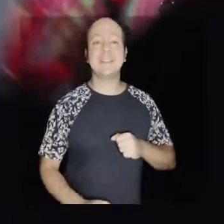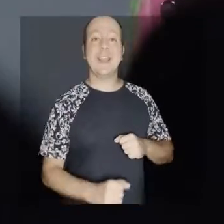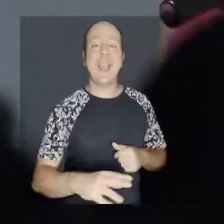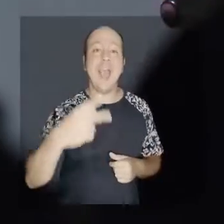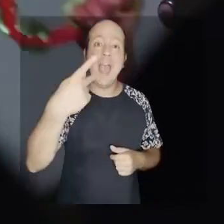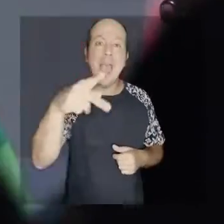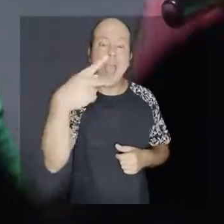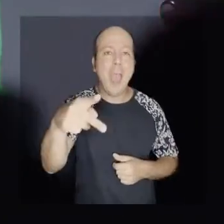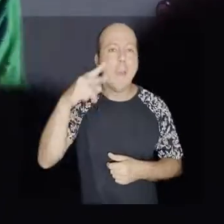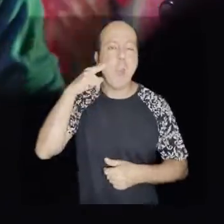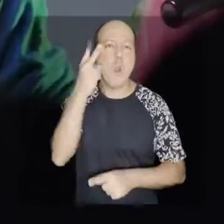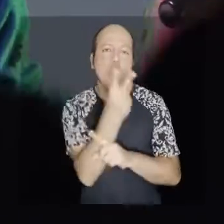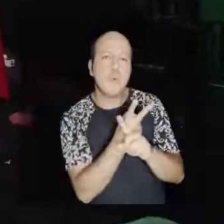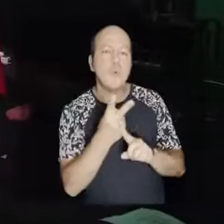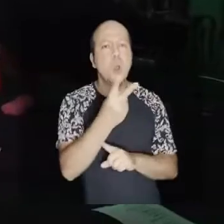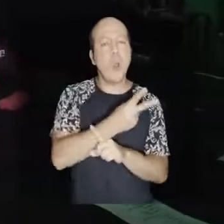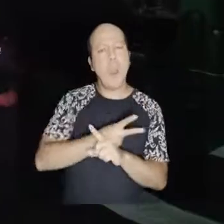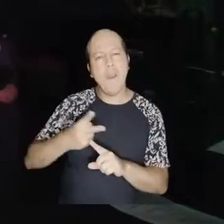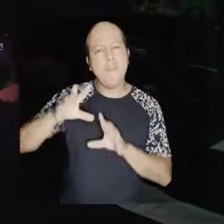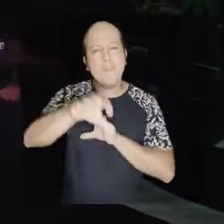matar. É uma linda no sol.